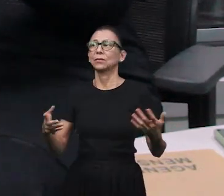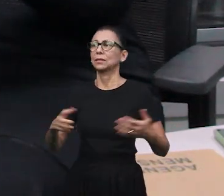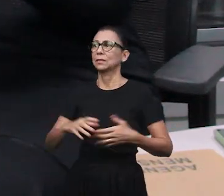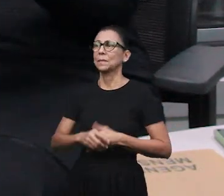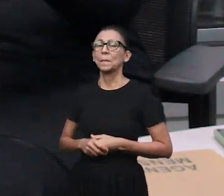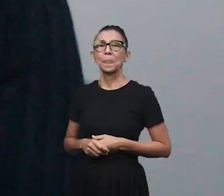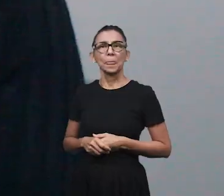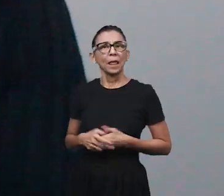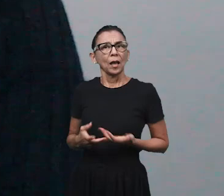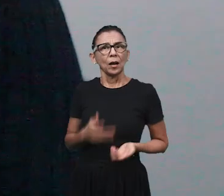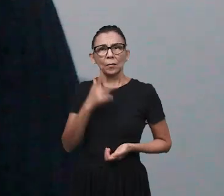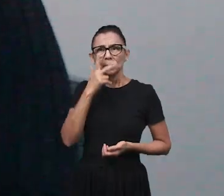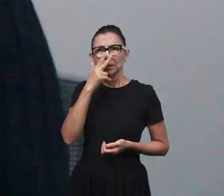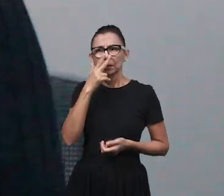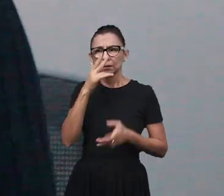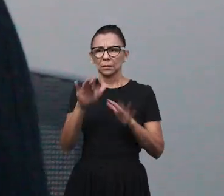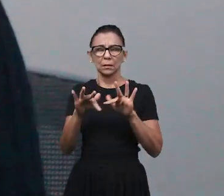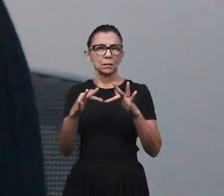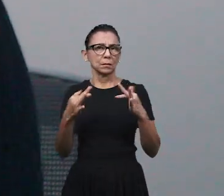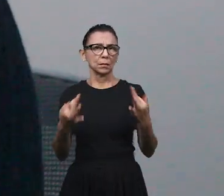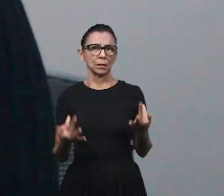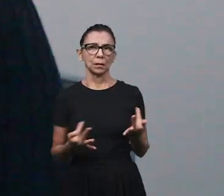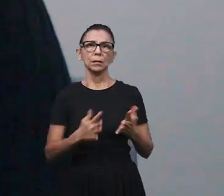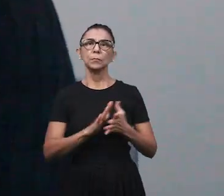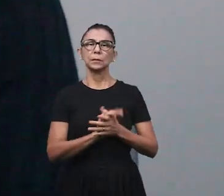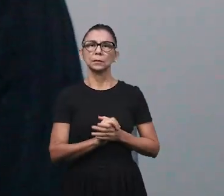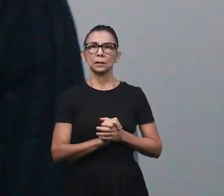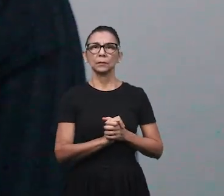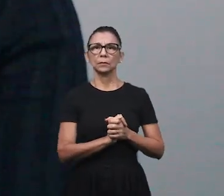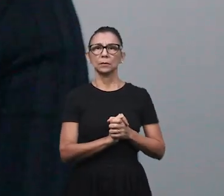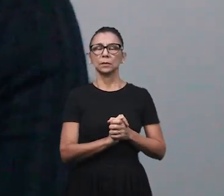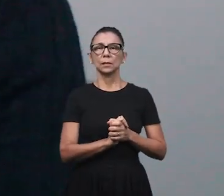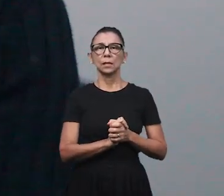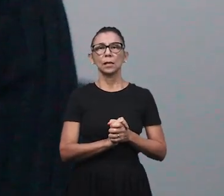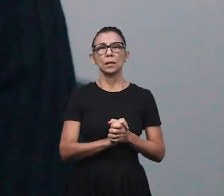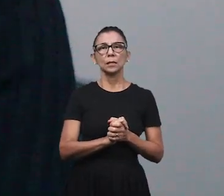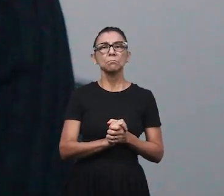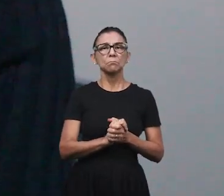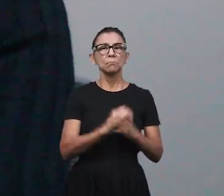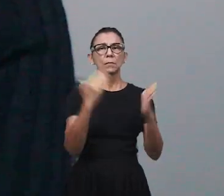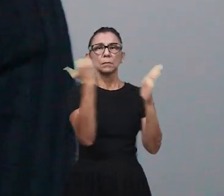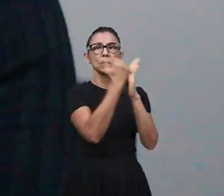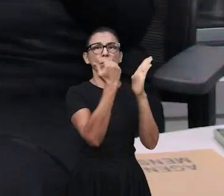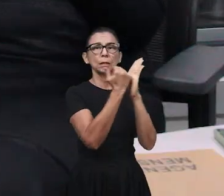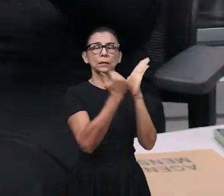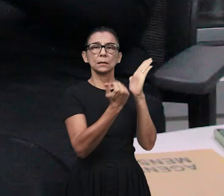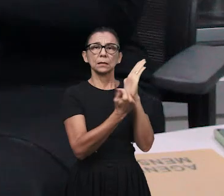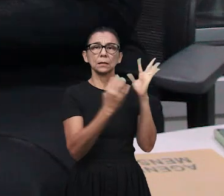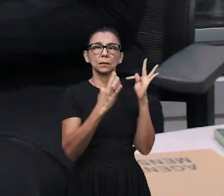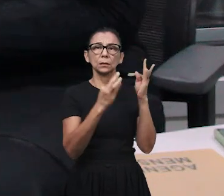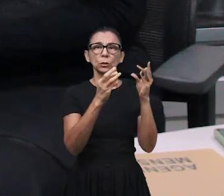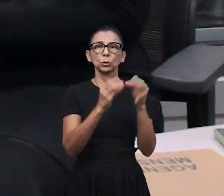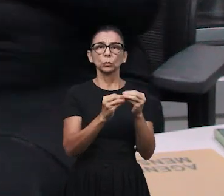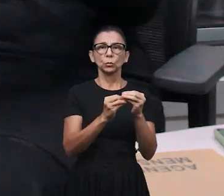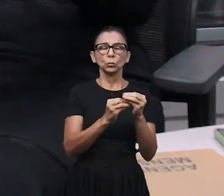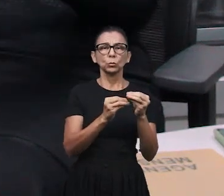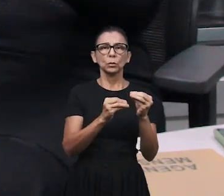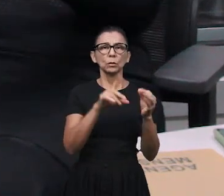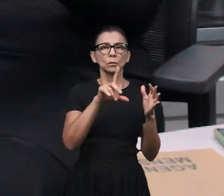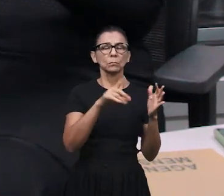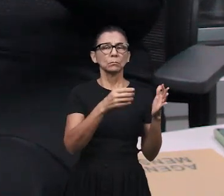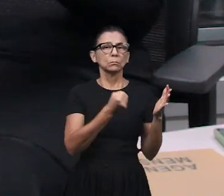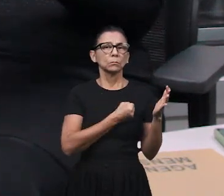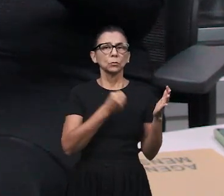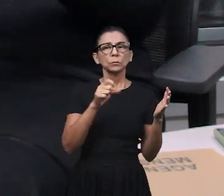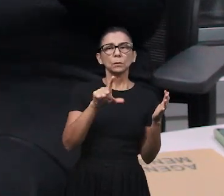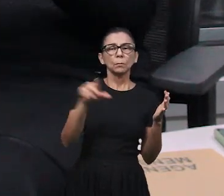tão simples, né? Você ligar para alguém, fazer a pauta, mas quando chegava a hora de vir aqui, ninguém vinha, não